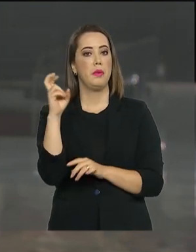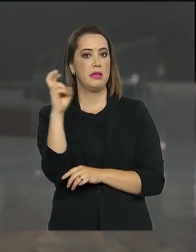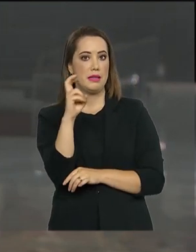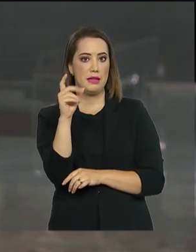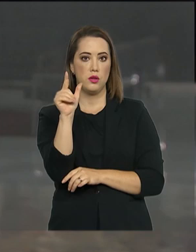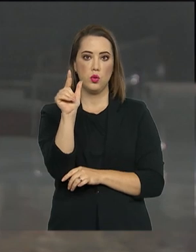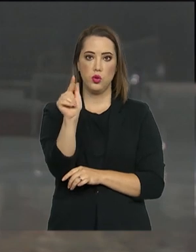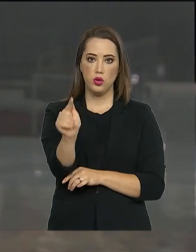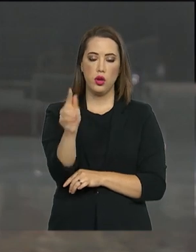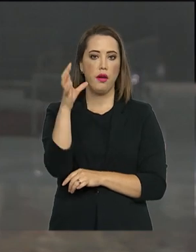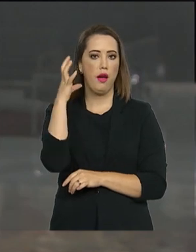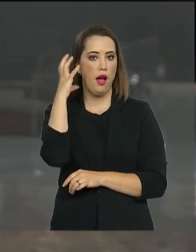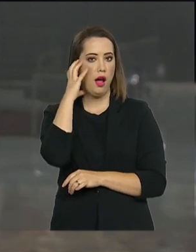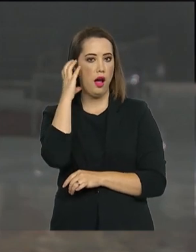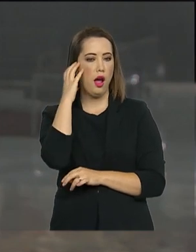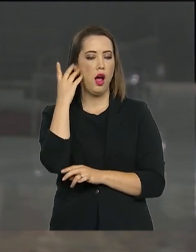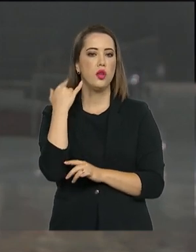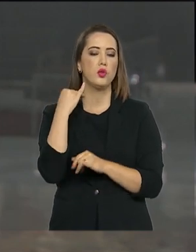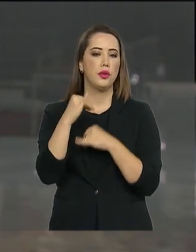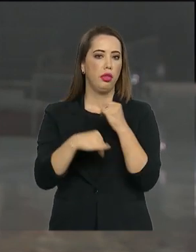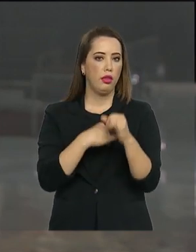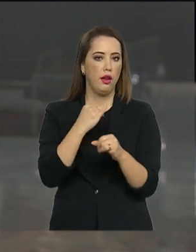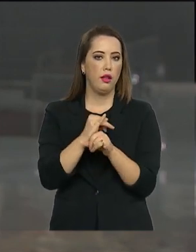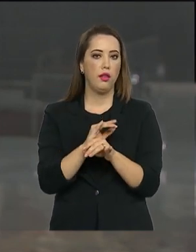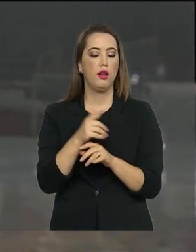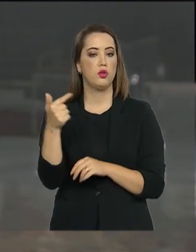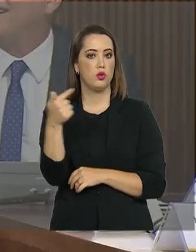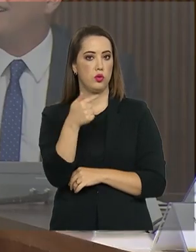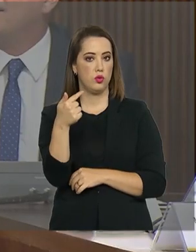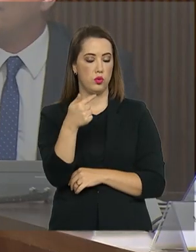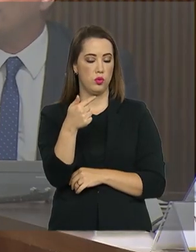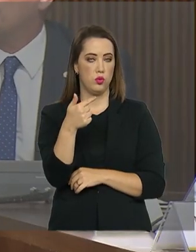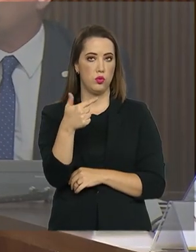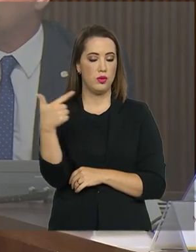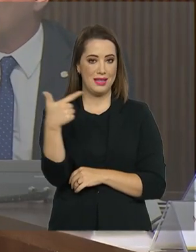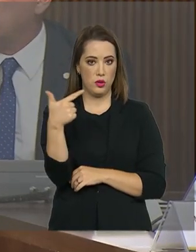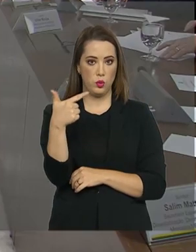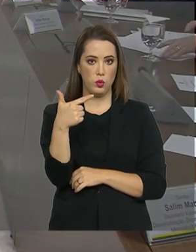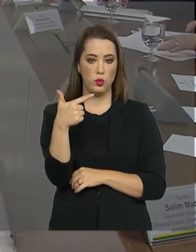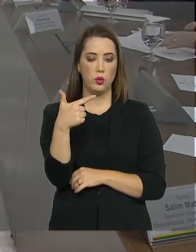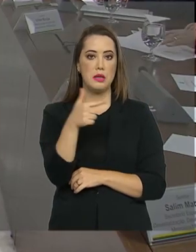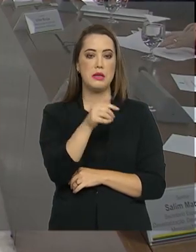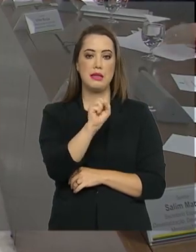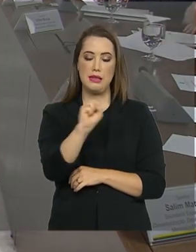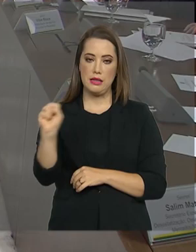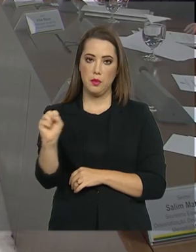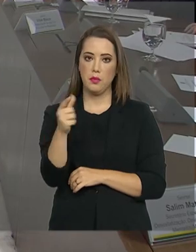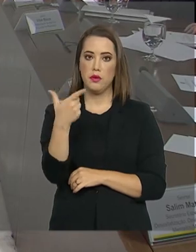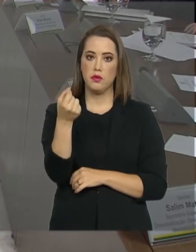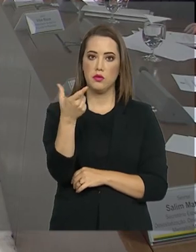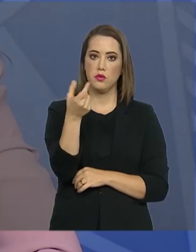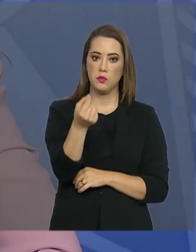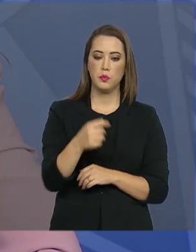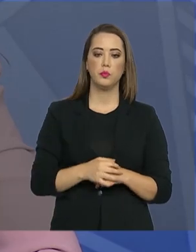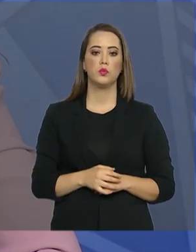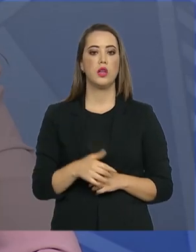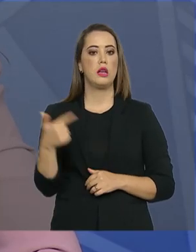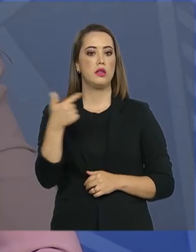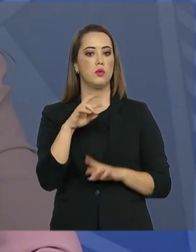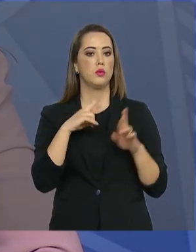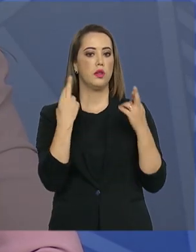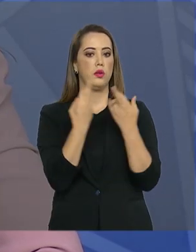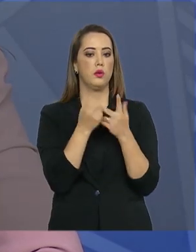que deve ser realizado no segundo semestre de 2020. Foi a última reunião do ano do Conselho do PPI. A